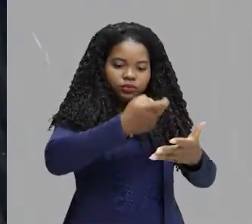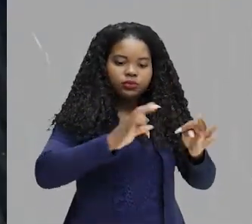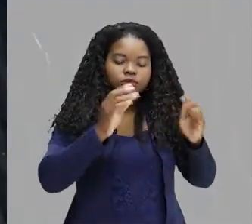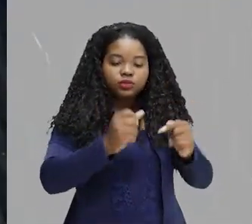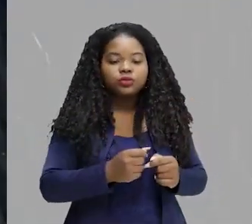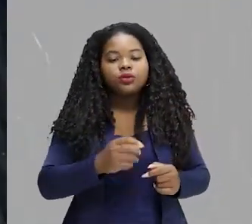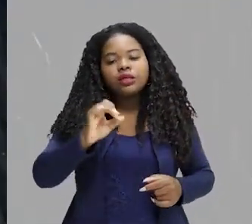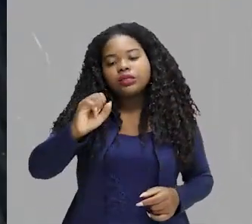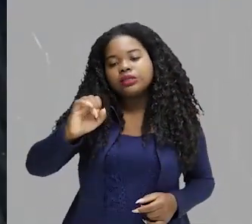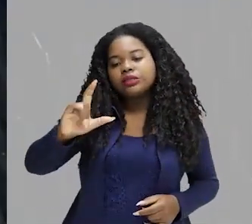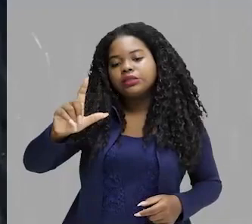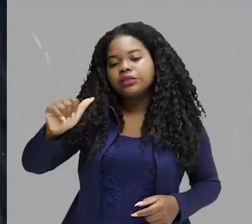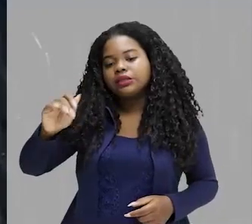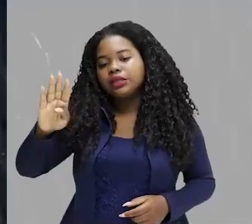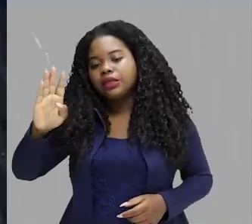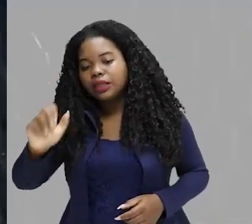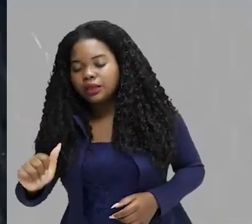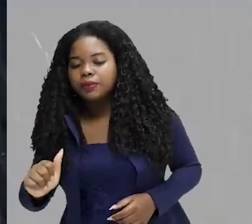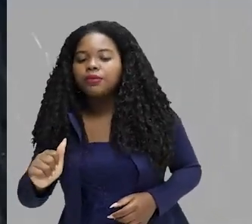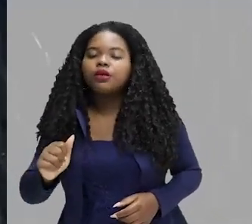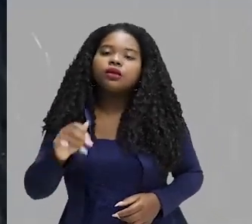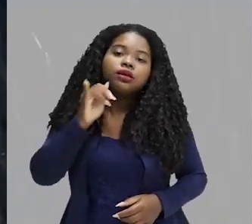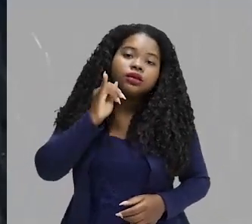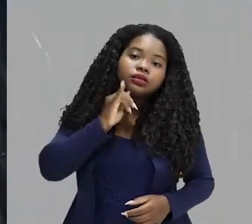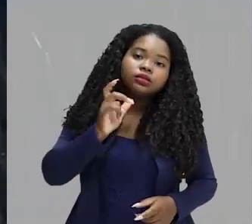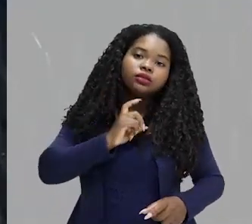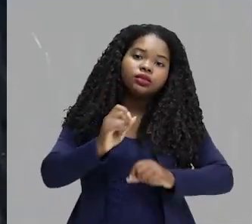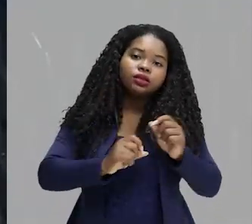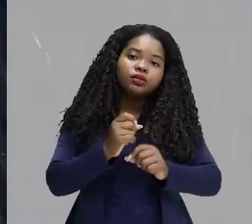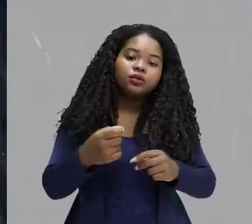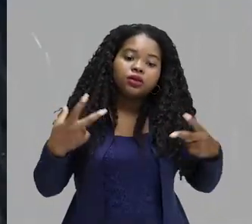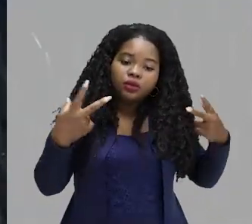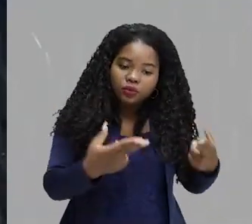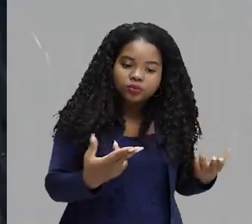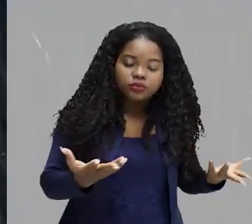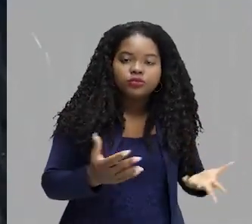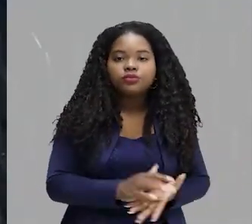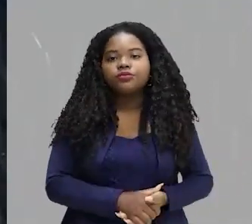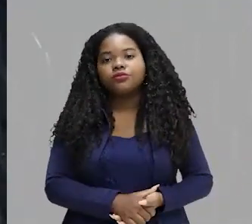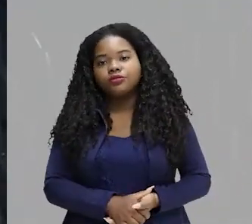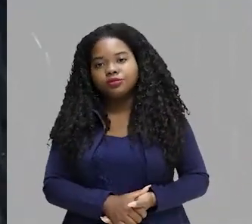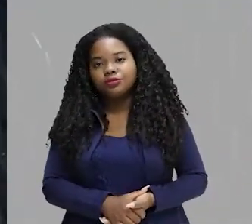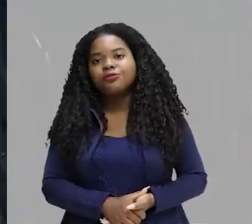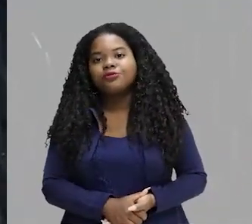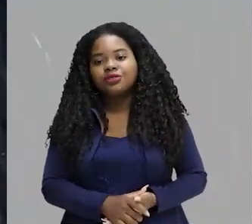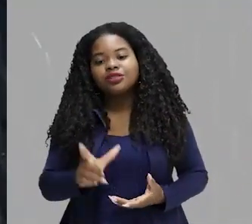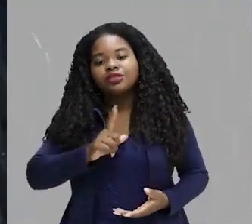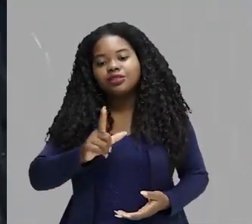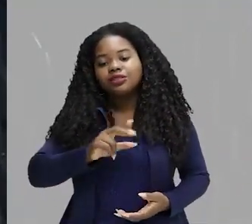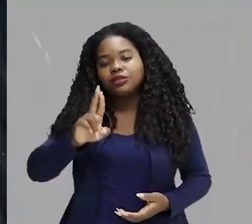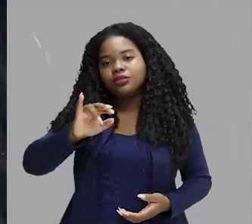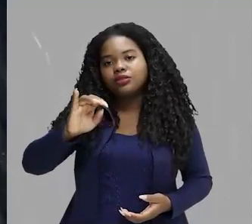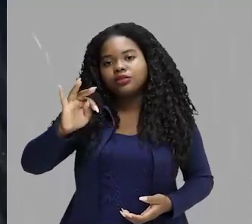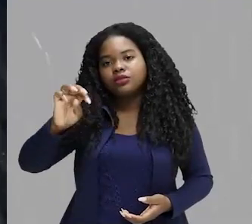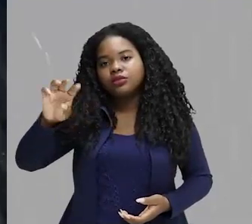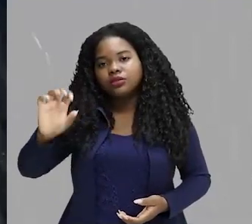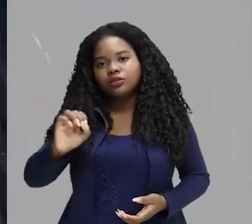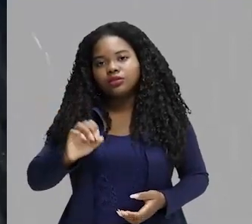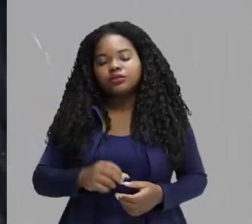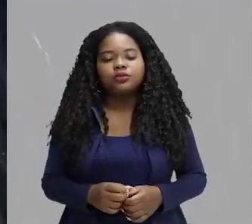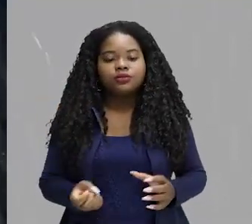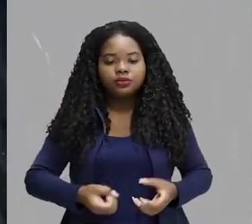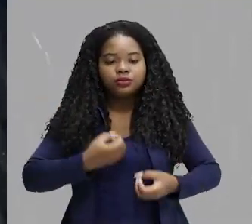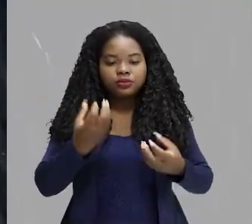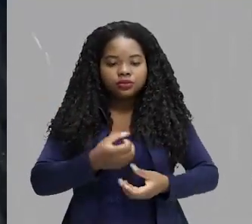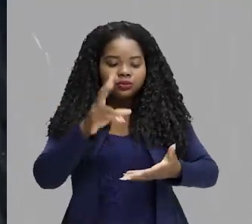sílabas tônicas, toda a ênfase na hora de você falar caíssem na mesma sílaba. E aí, com isso, você tem um ritmo na hora